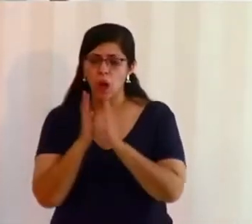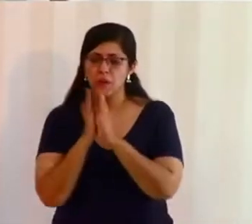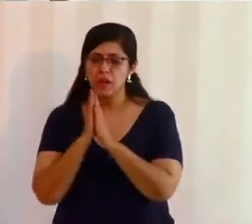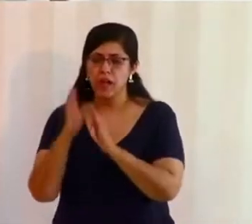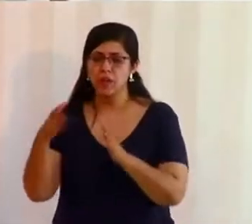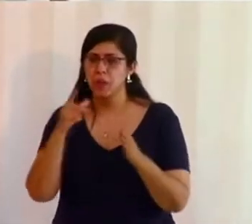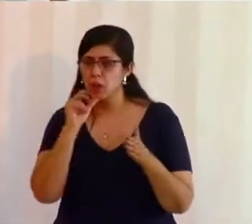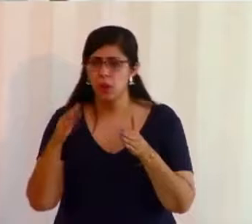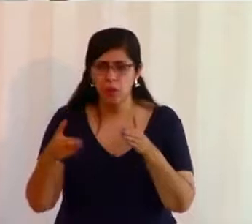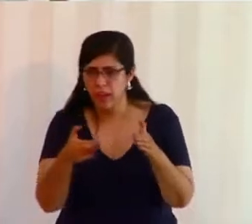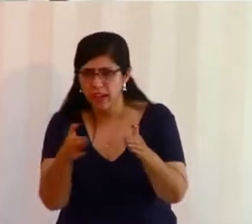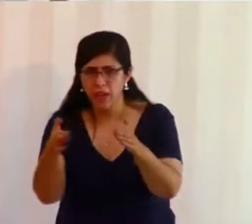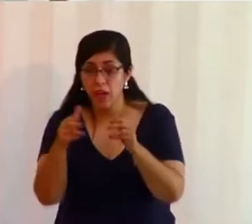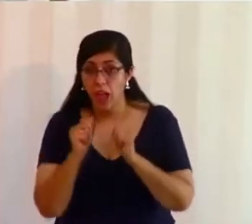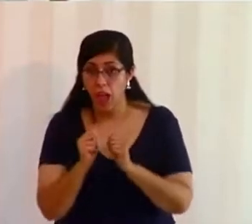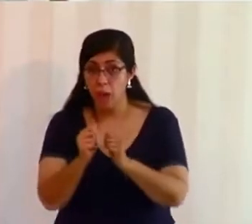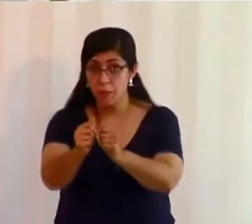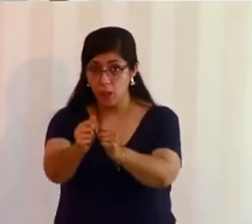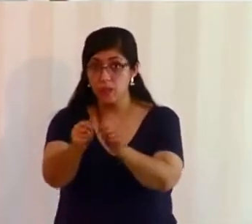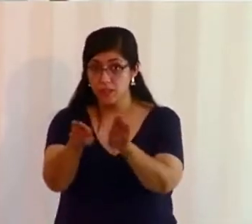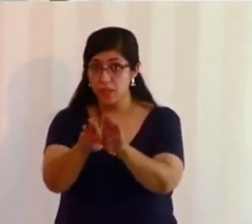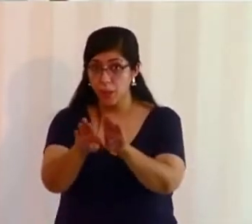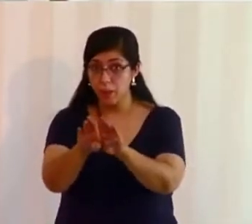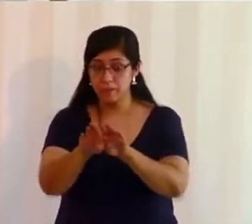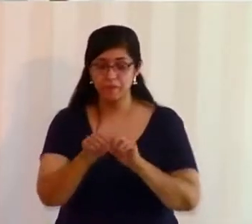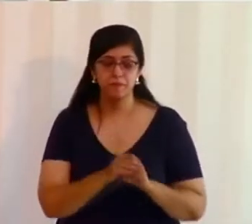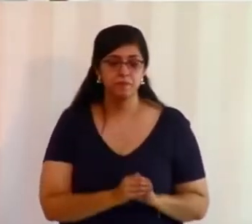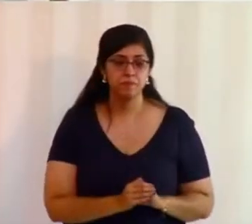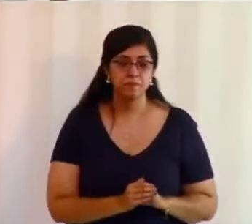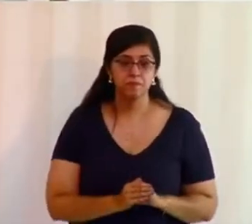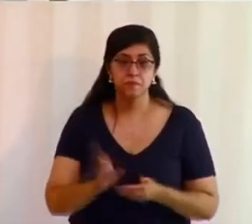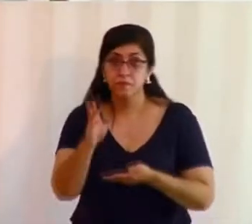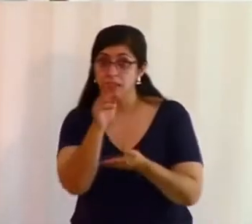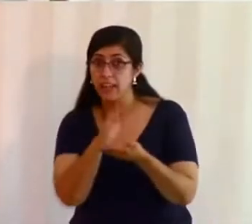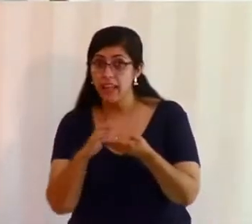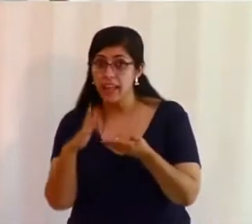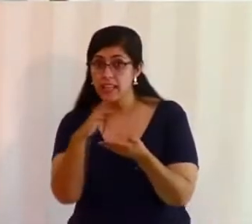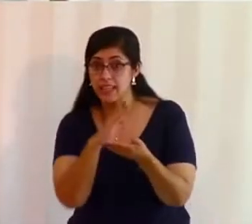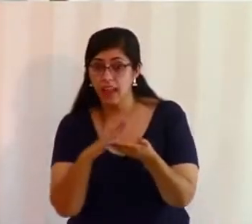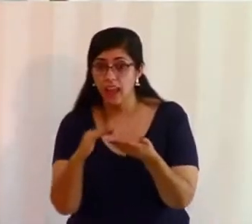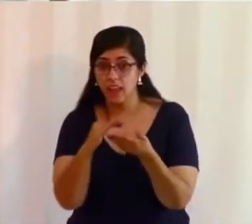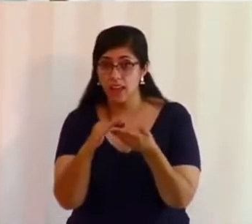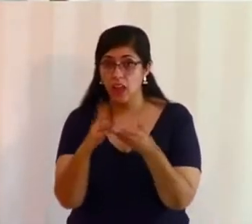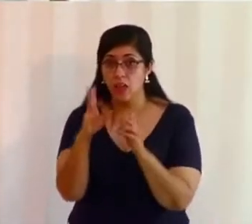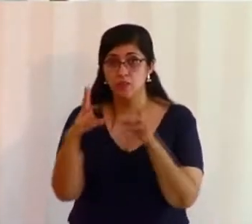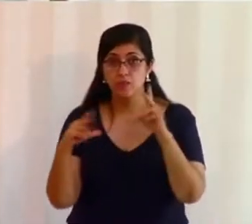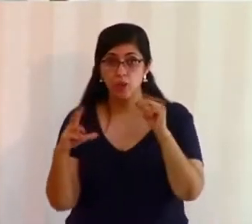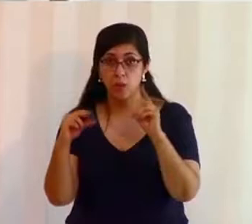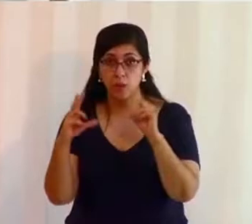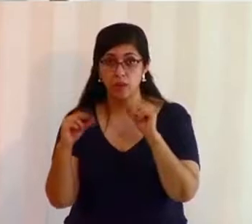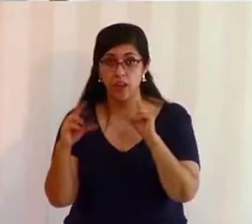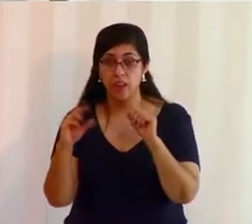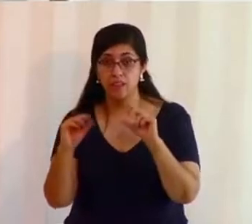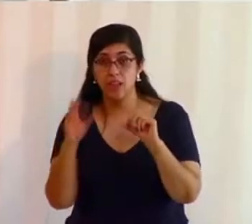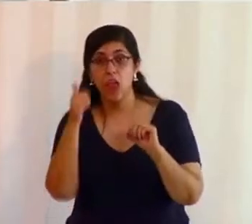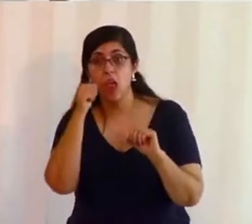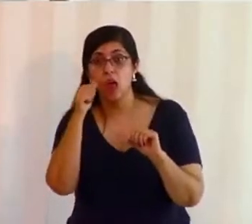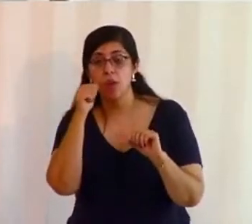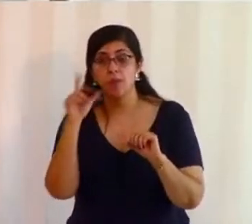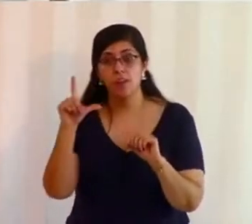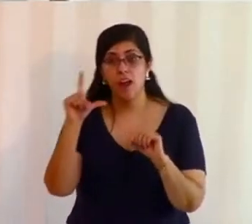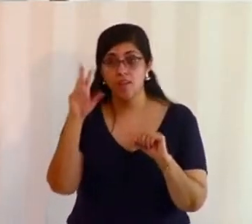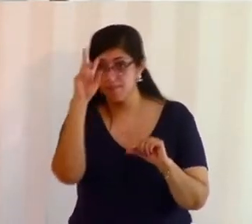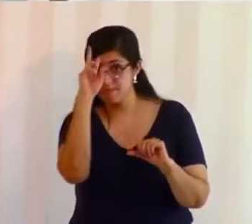os apóstolos. E você vai ter a oportunidade então de desenhar da onde se deu a conversão de Lídia. O